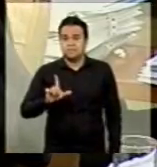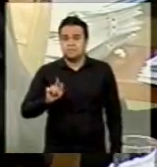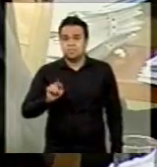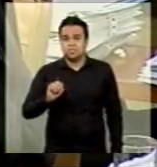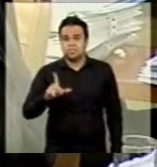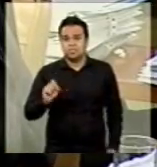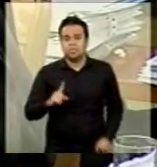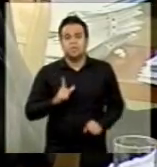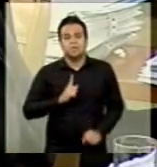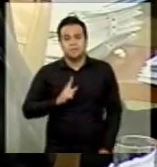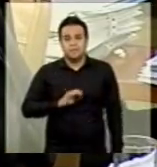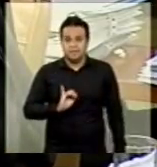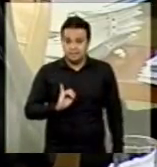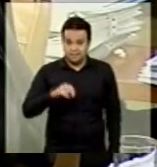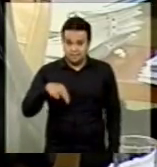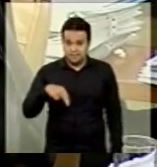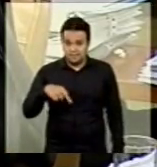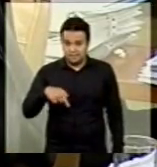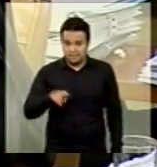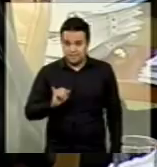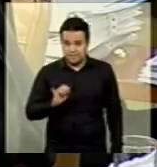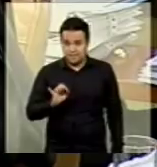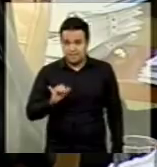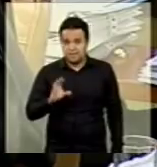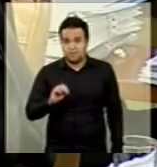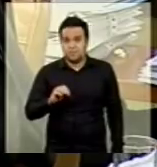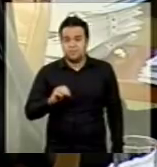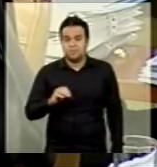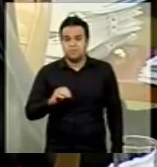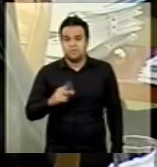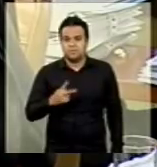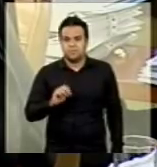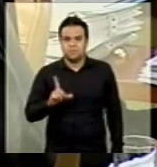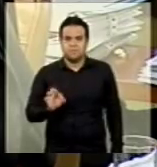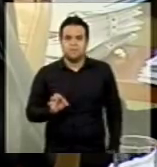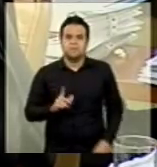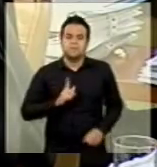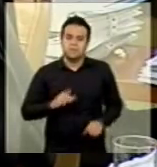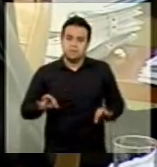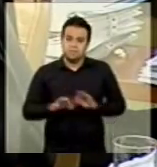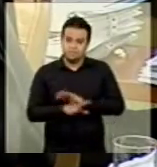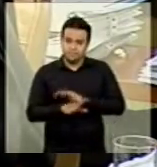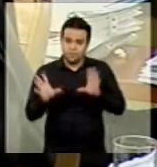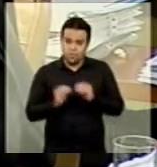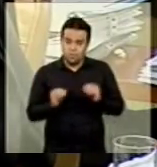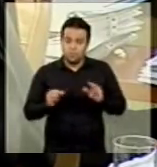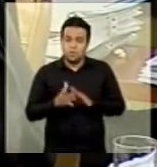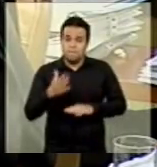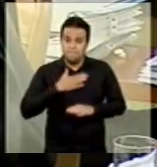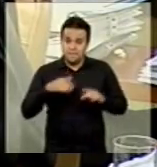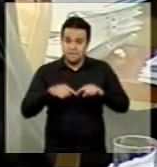Inquérito 3010, está conclusos ao meu